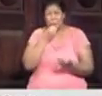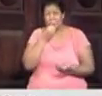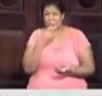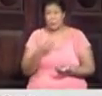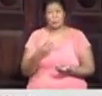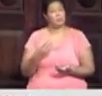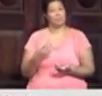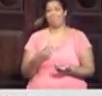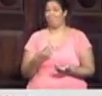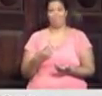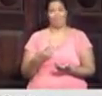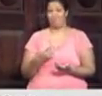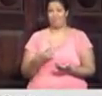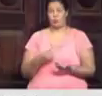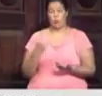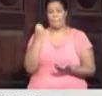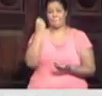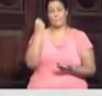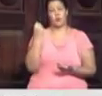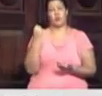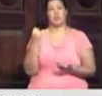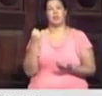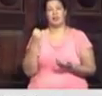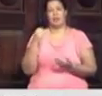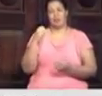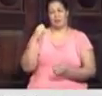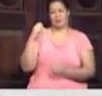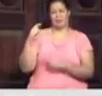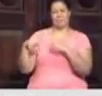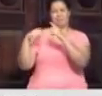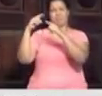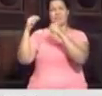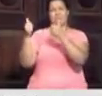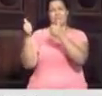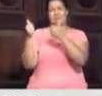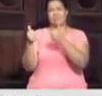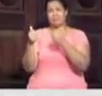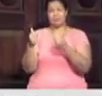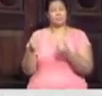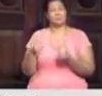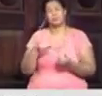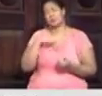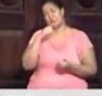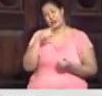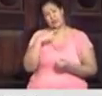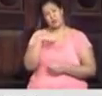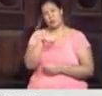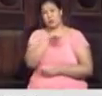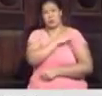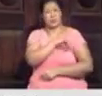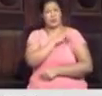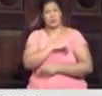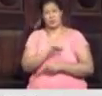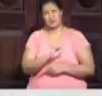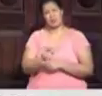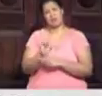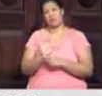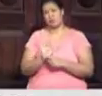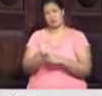poder executivo de um governo que não tem condições mais de levar adiante o Estado do Rio de Janeiro. Lhe